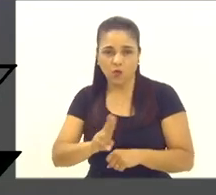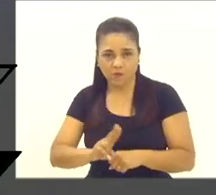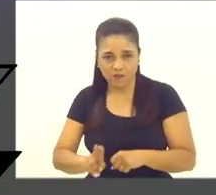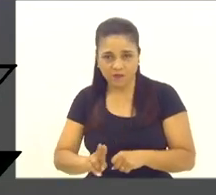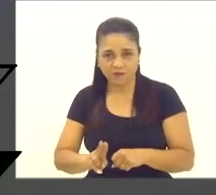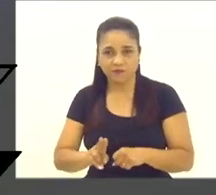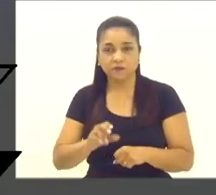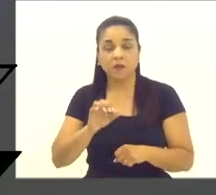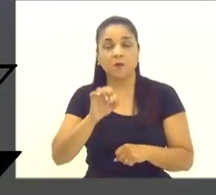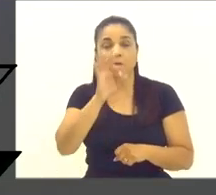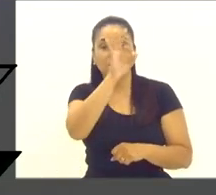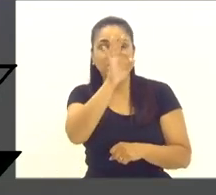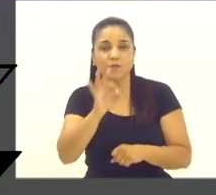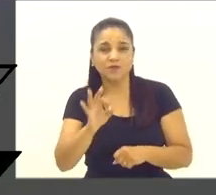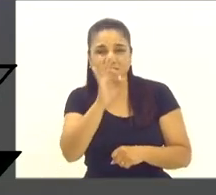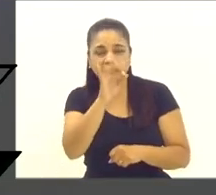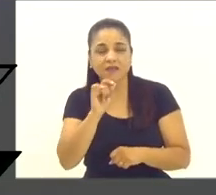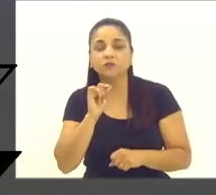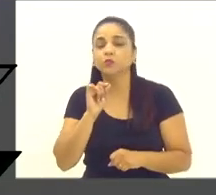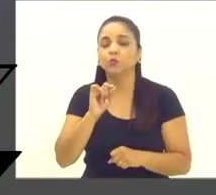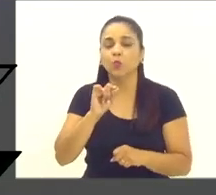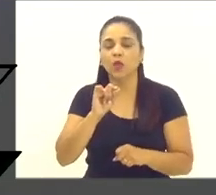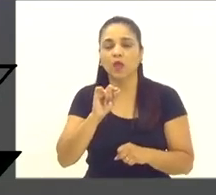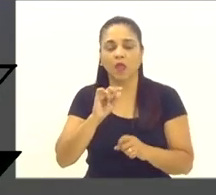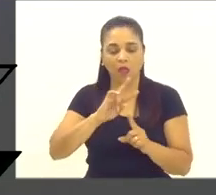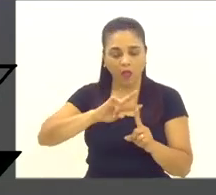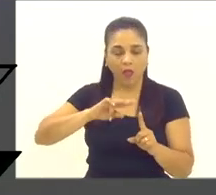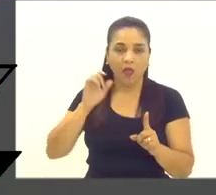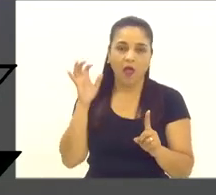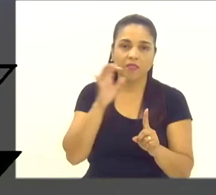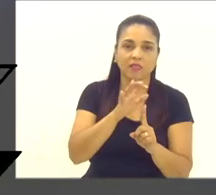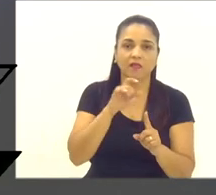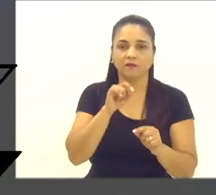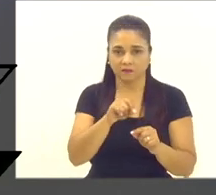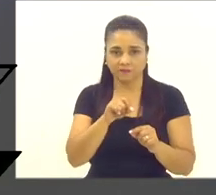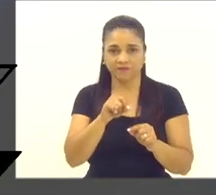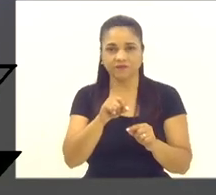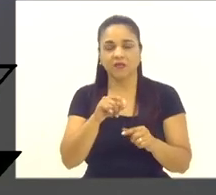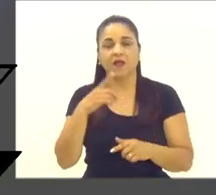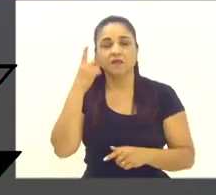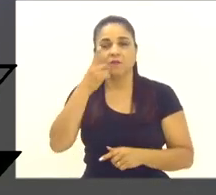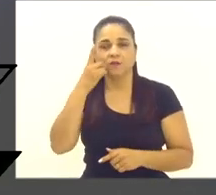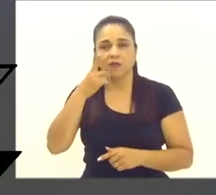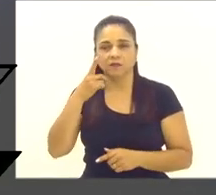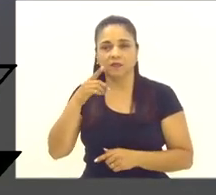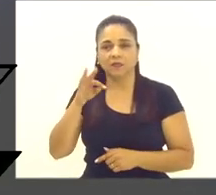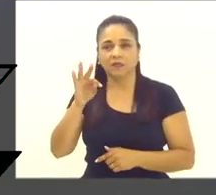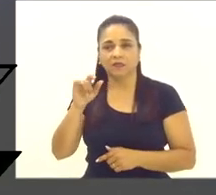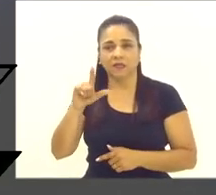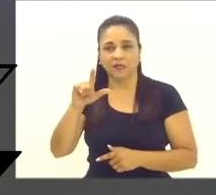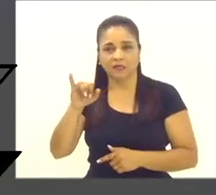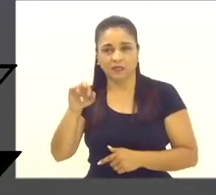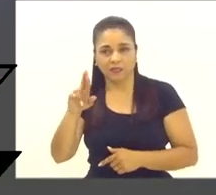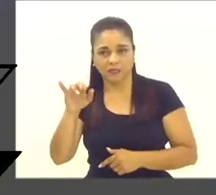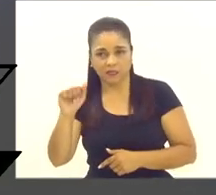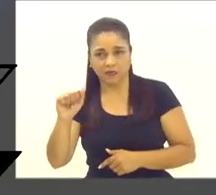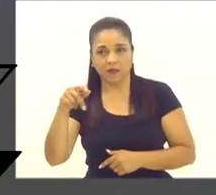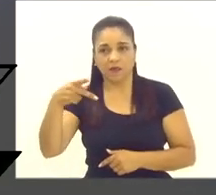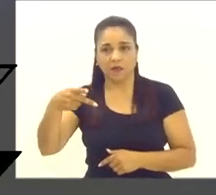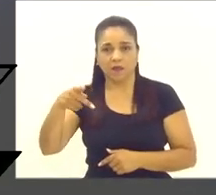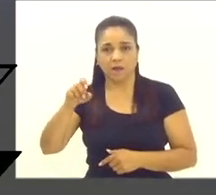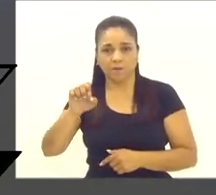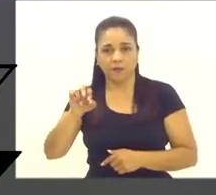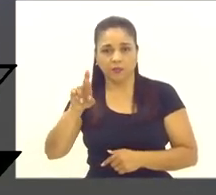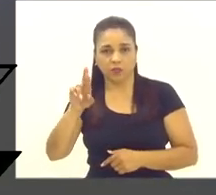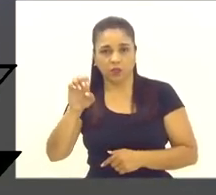porcento eram ataques das menções então a deputada Thalia Petroni é mais atacada de longe porque